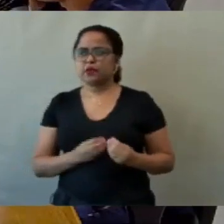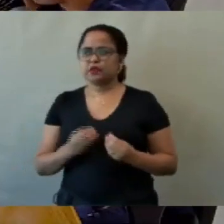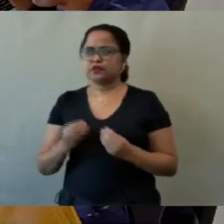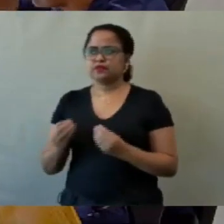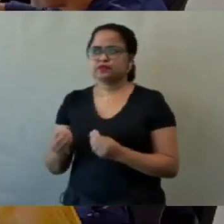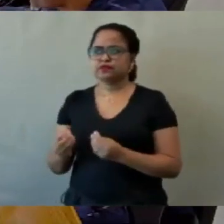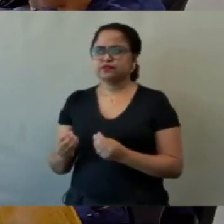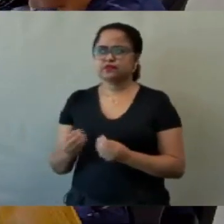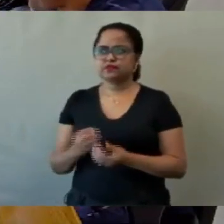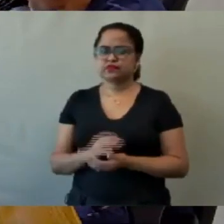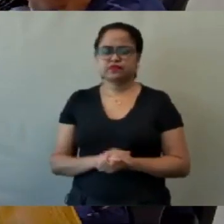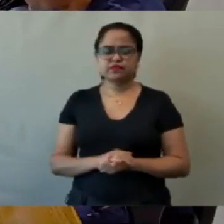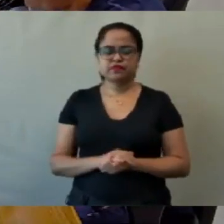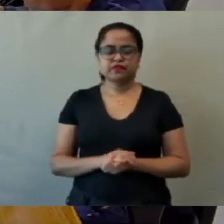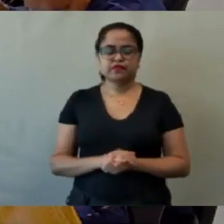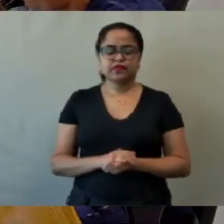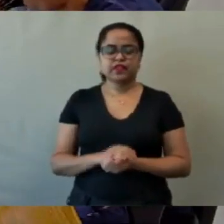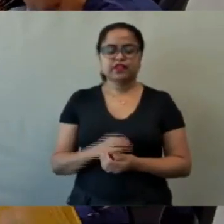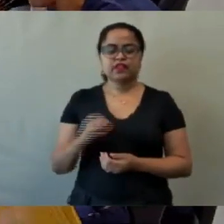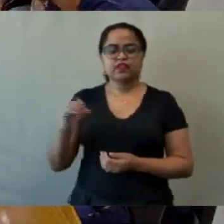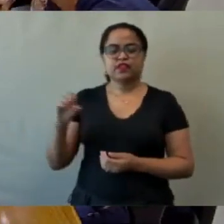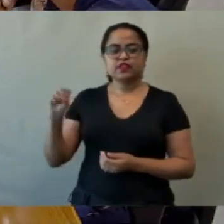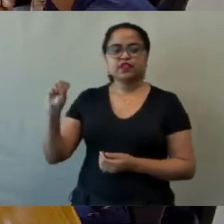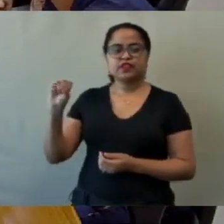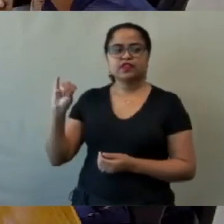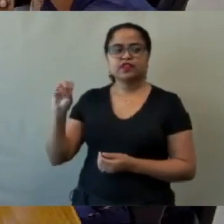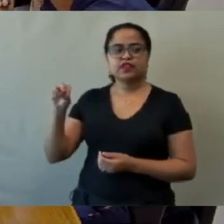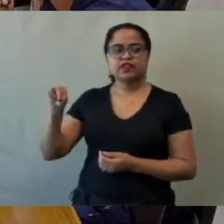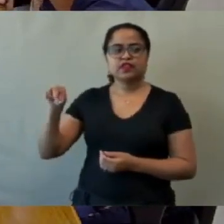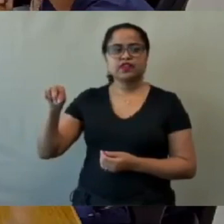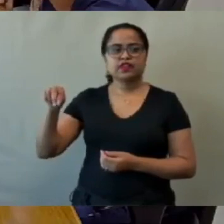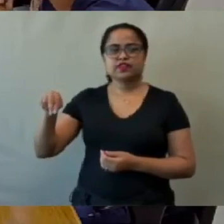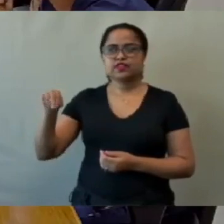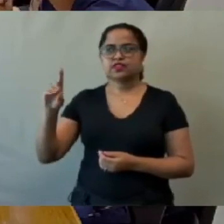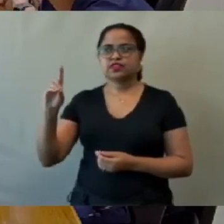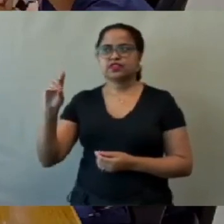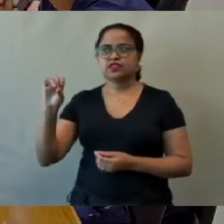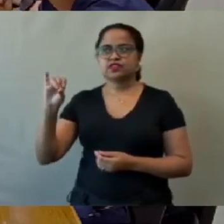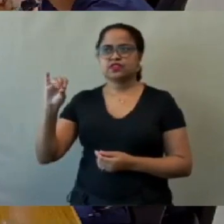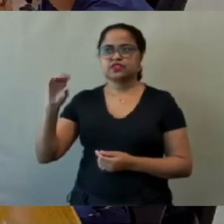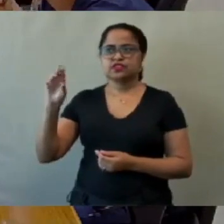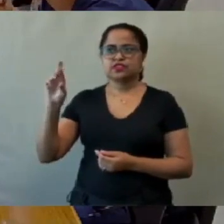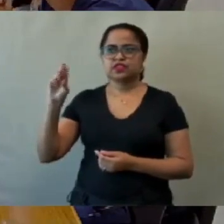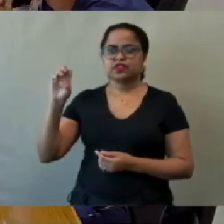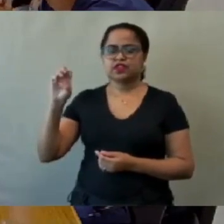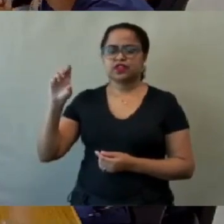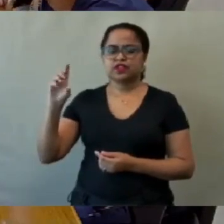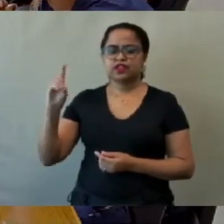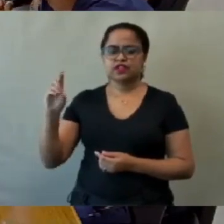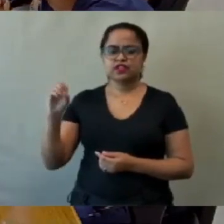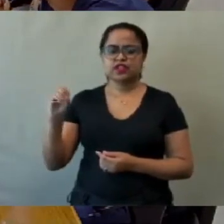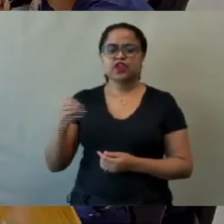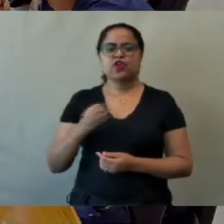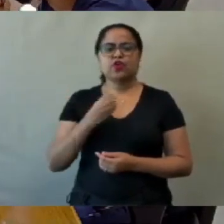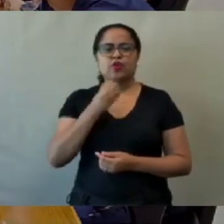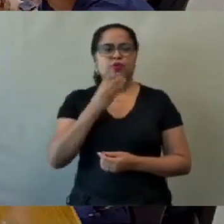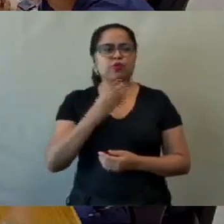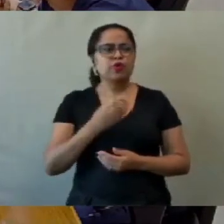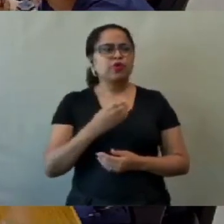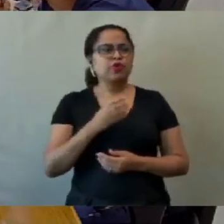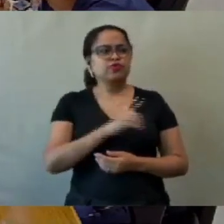Sindrede, então, o Anderson Rocha primeiro. Bom dia a todas e todos. Quero